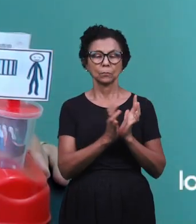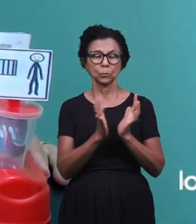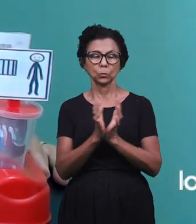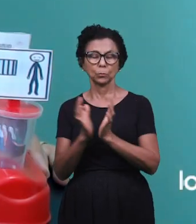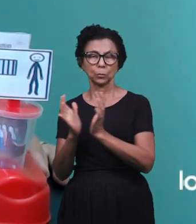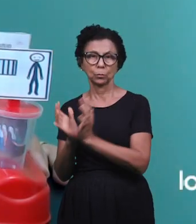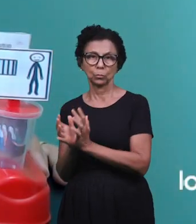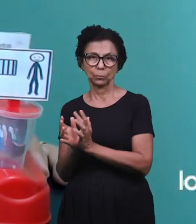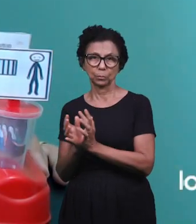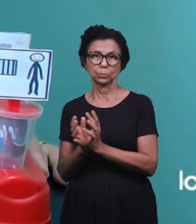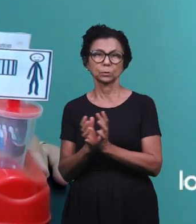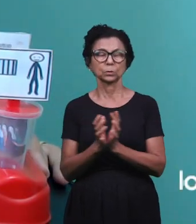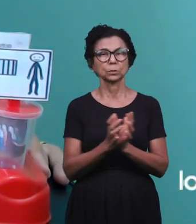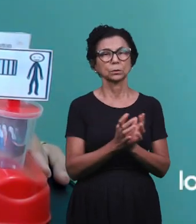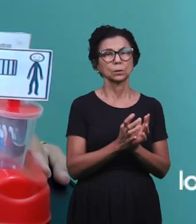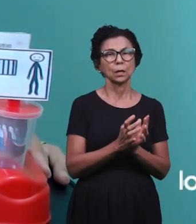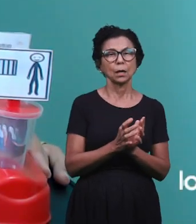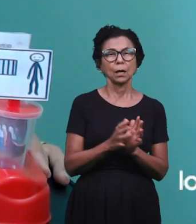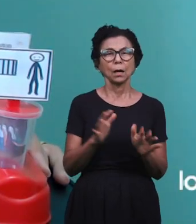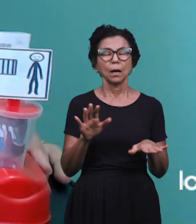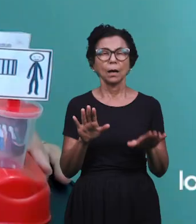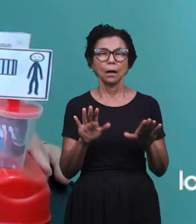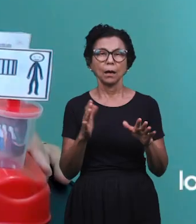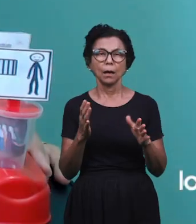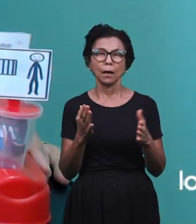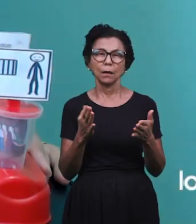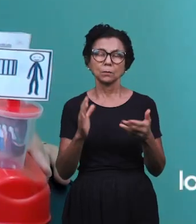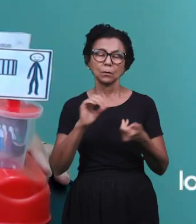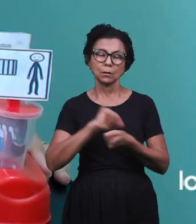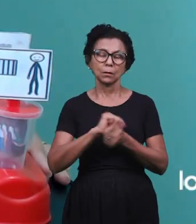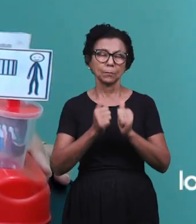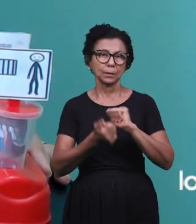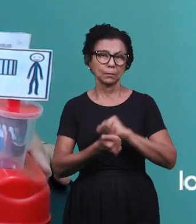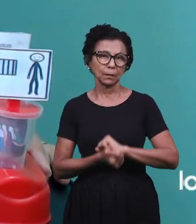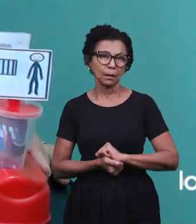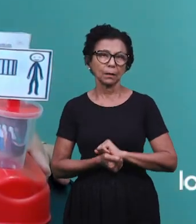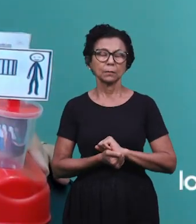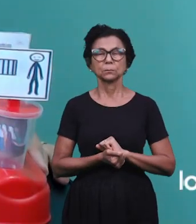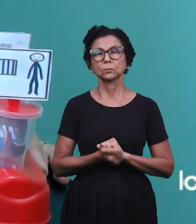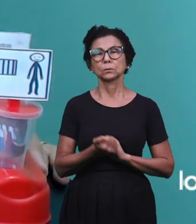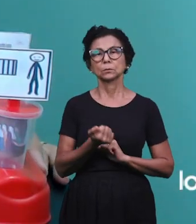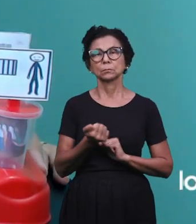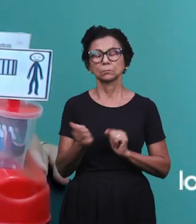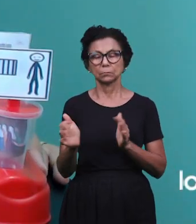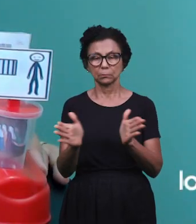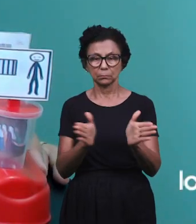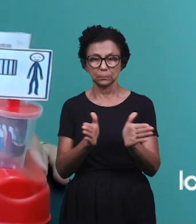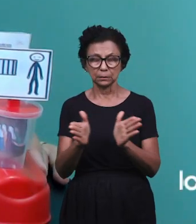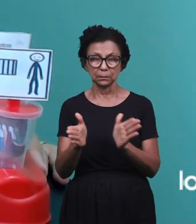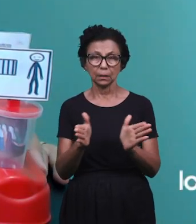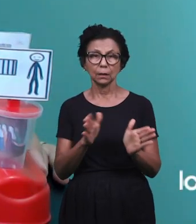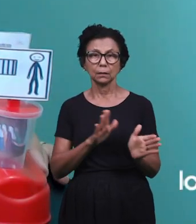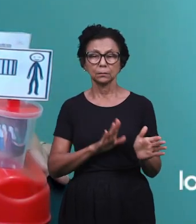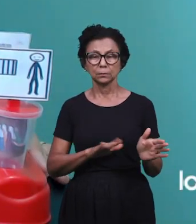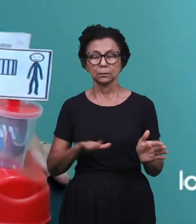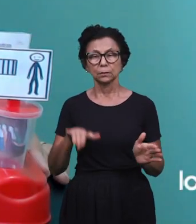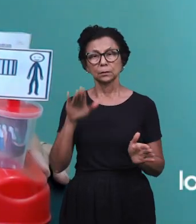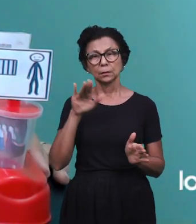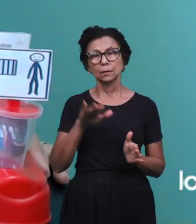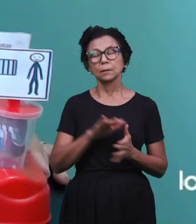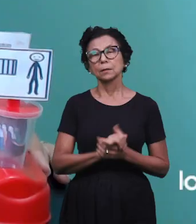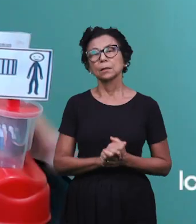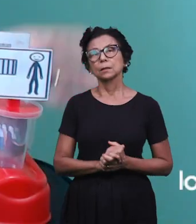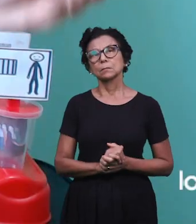também que são flexibilizados, ou seja, adaptados para as crianças da acessibilidade. Às vezes